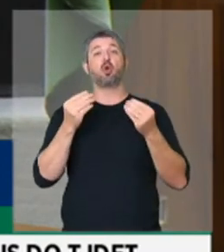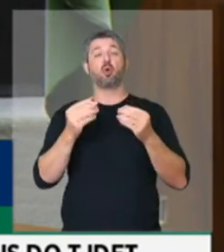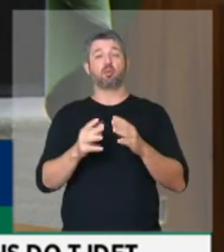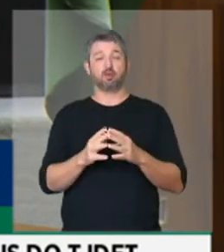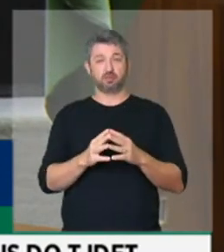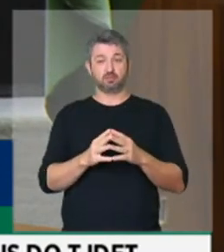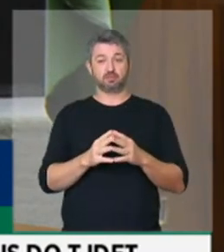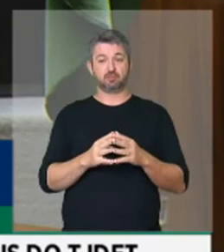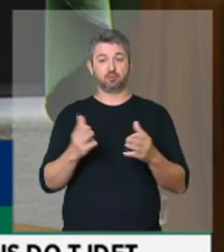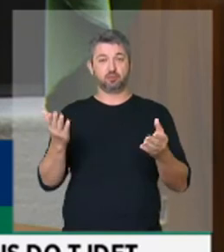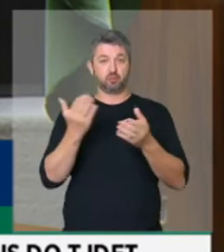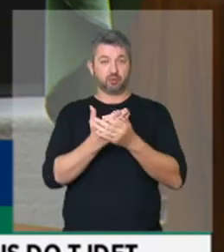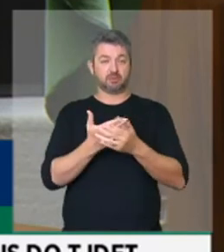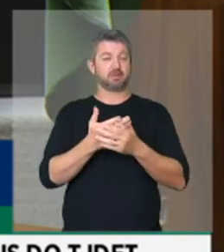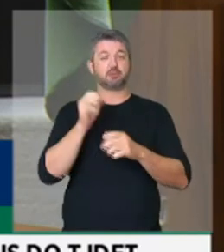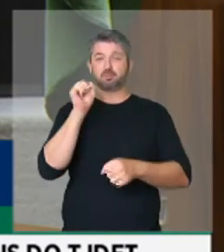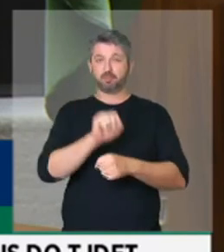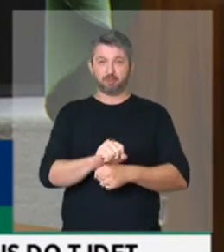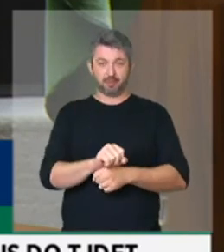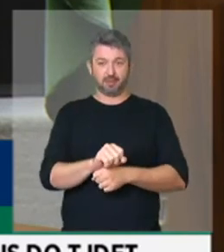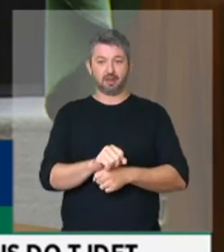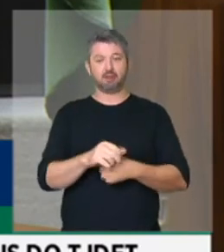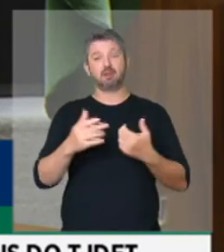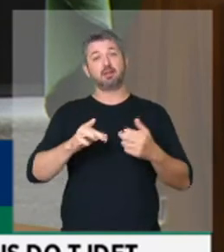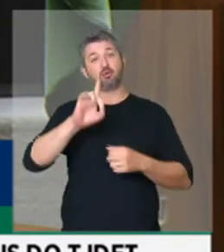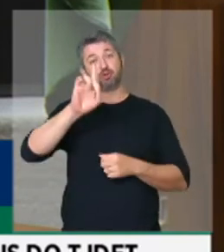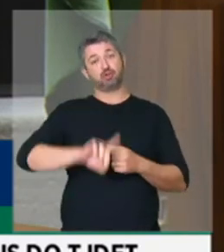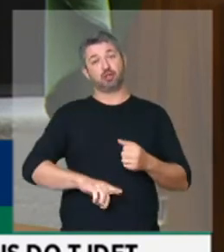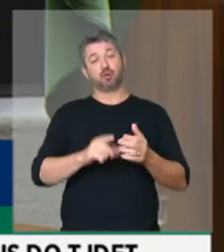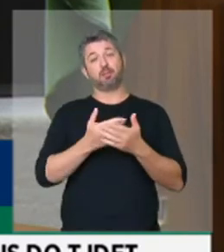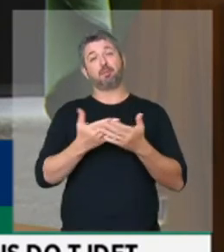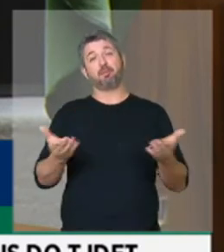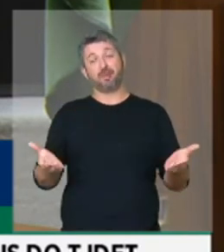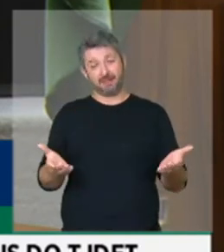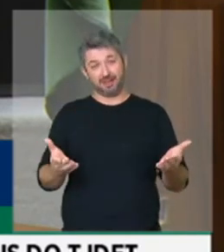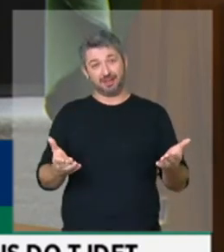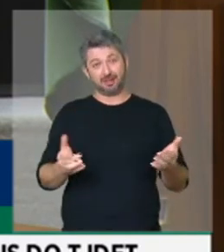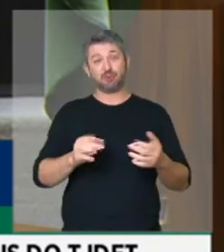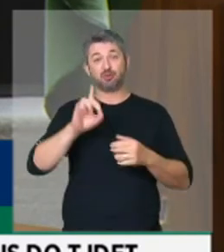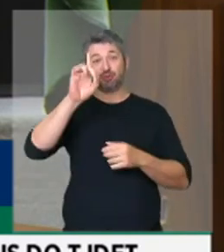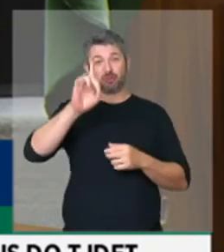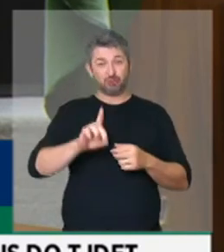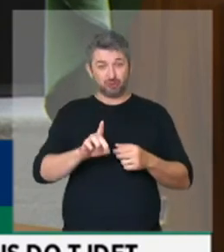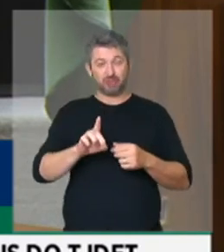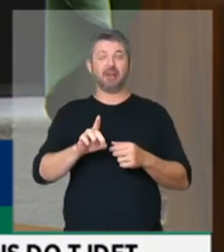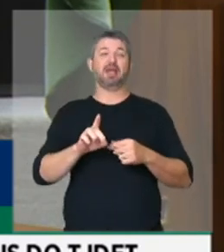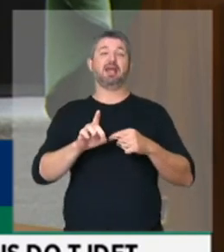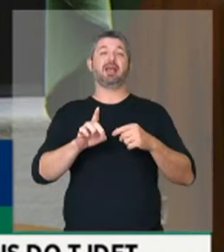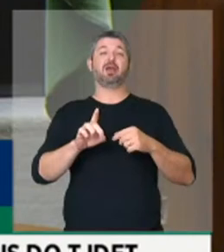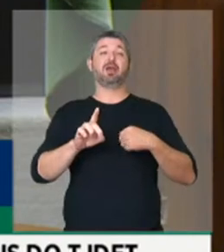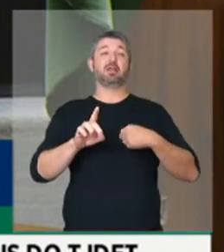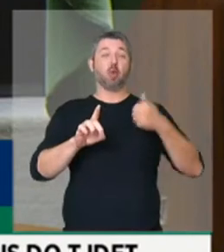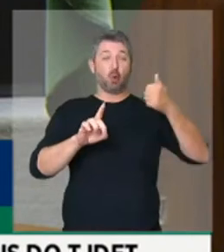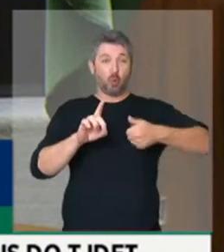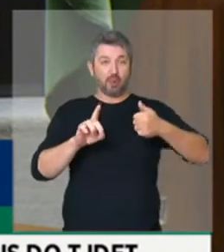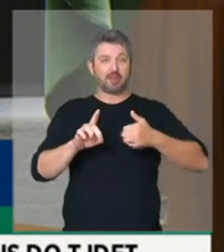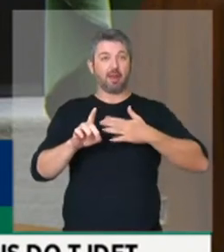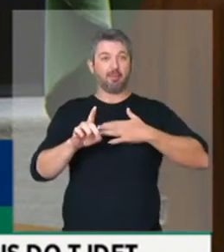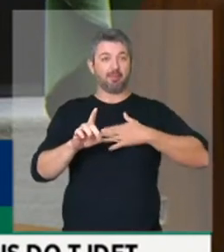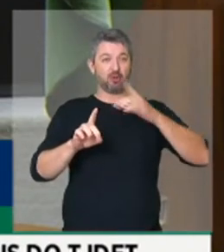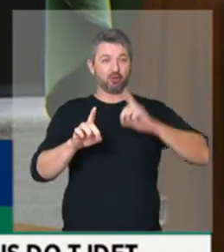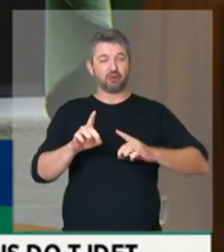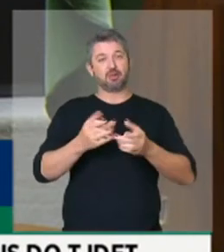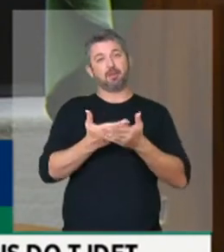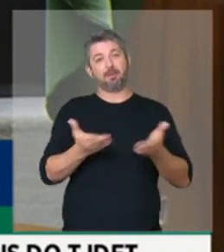aos processos. Então, se fere o direito. Se fere o direito de buscar o direito. O direito